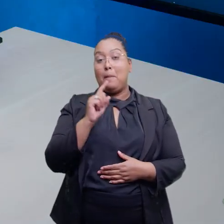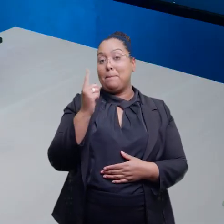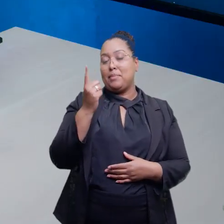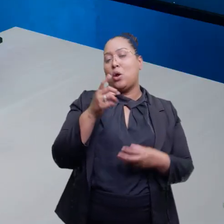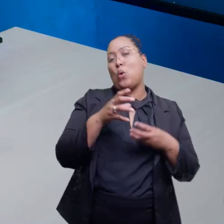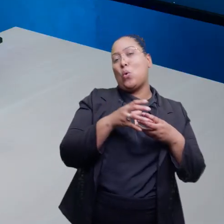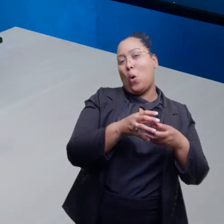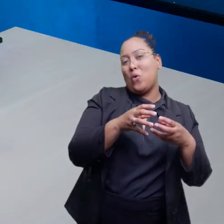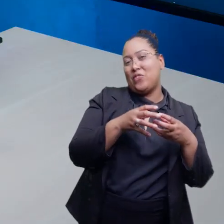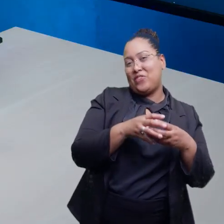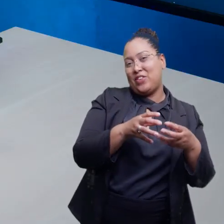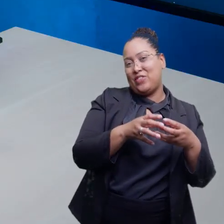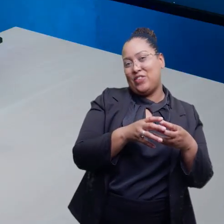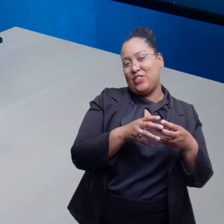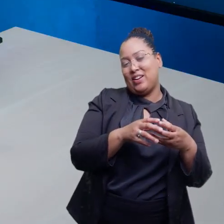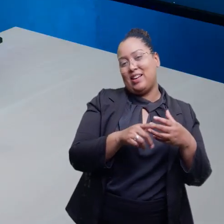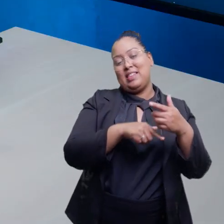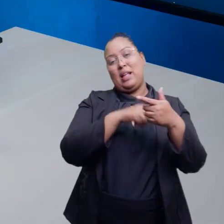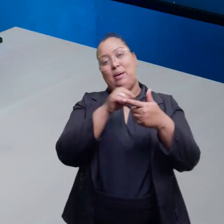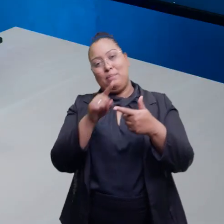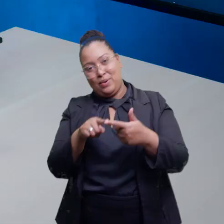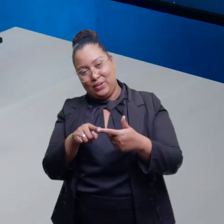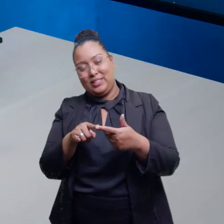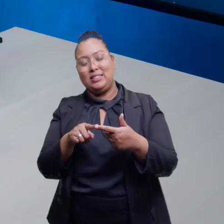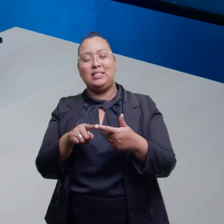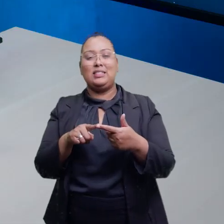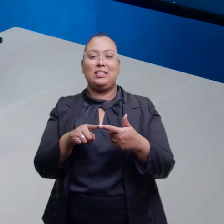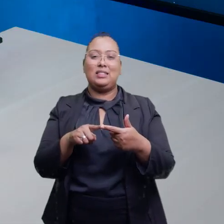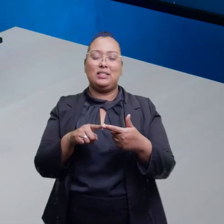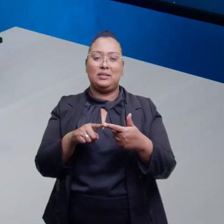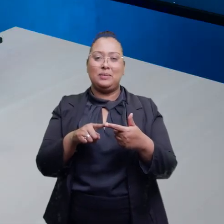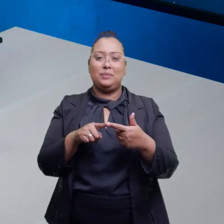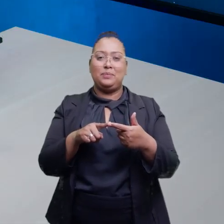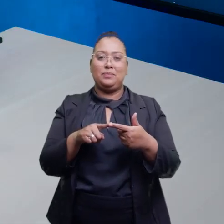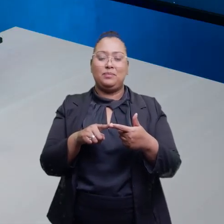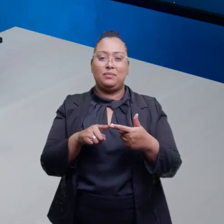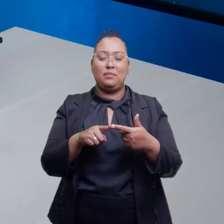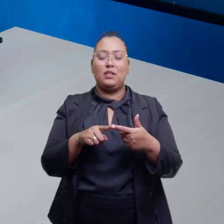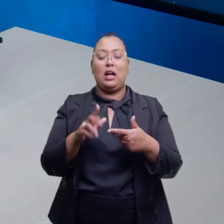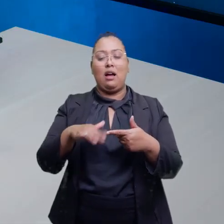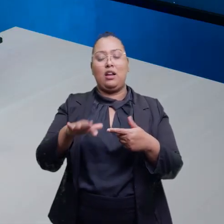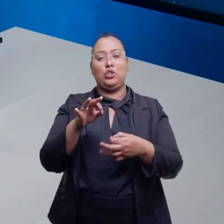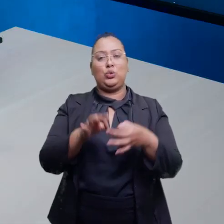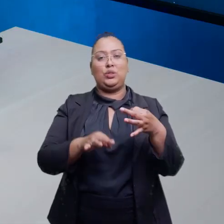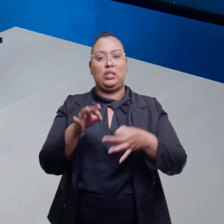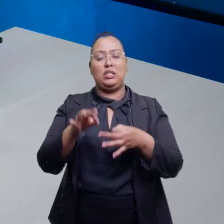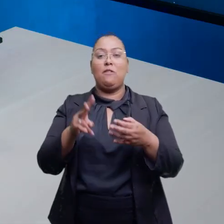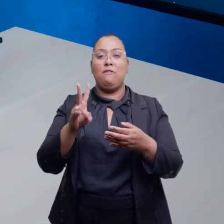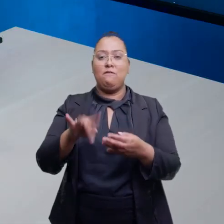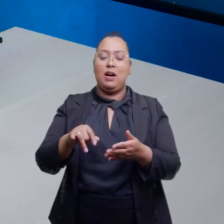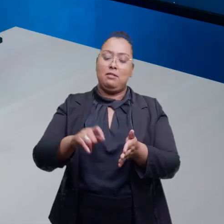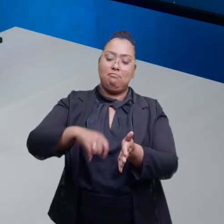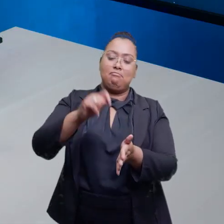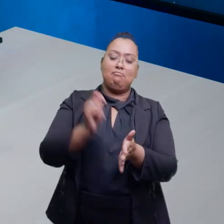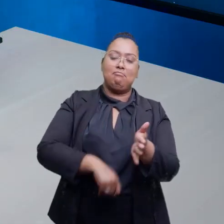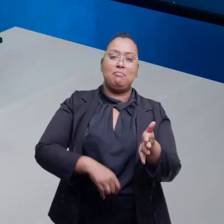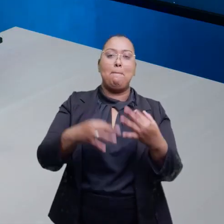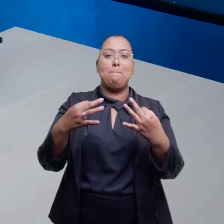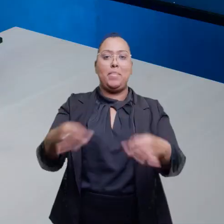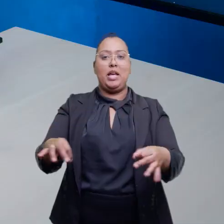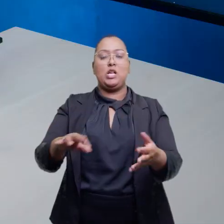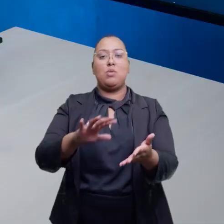de convivência e depois passa pelo crivo judicial de concretização